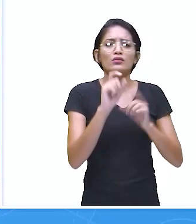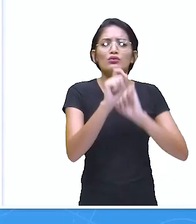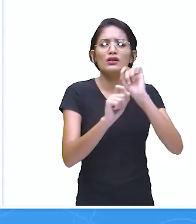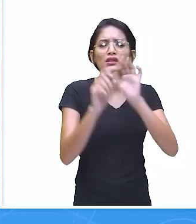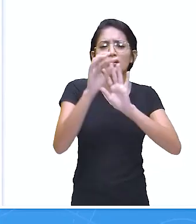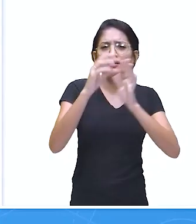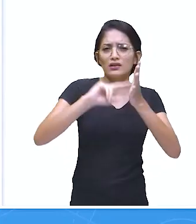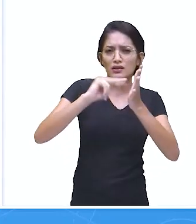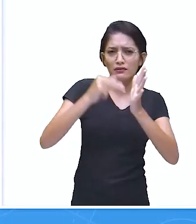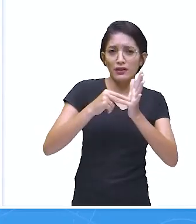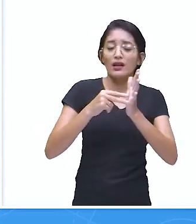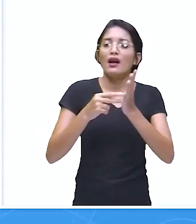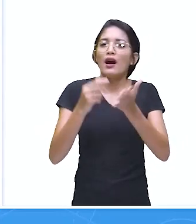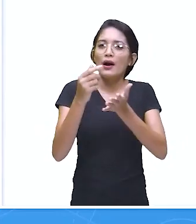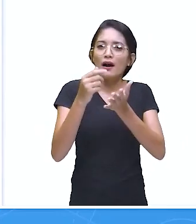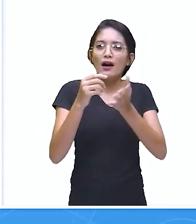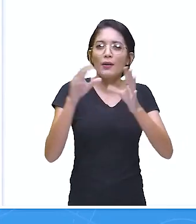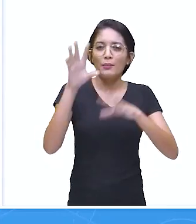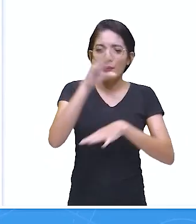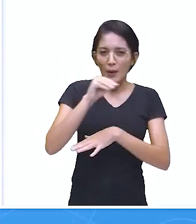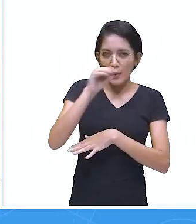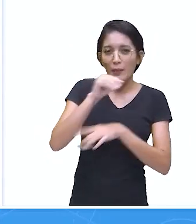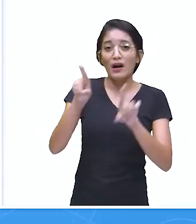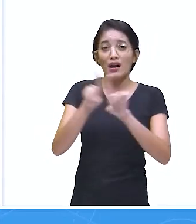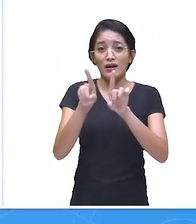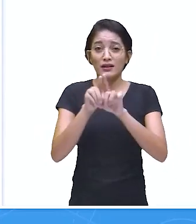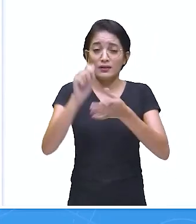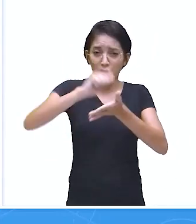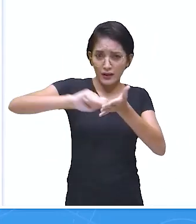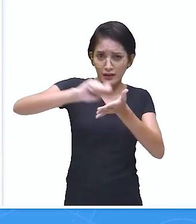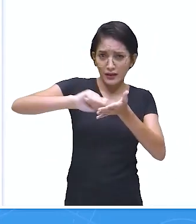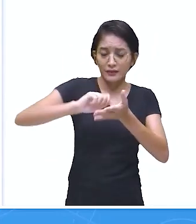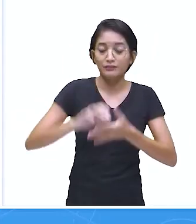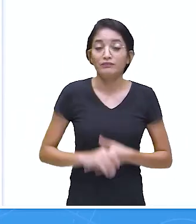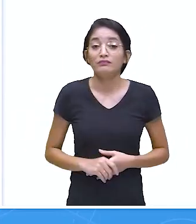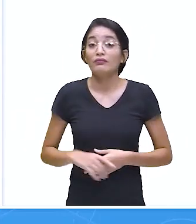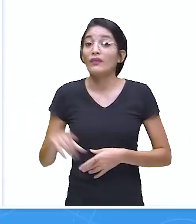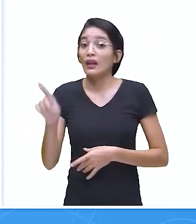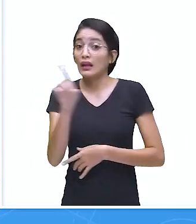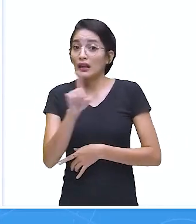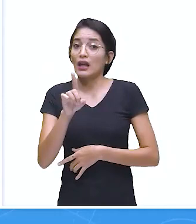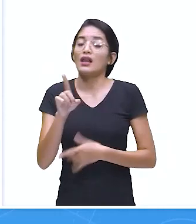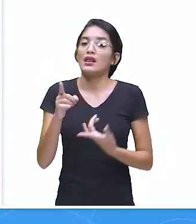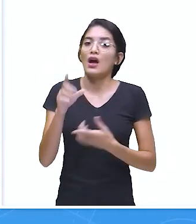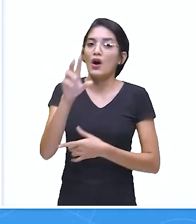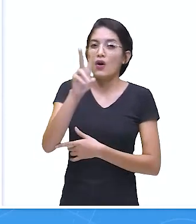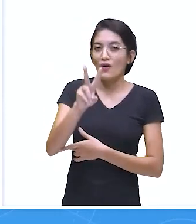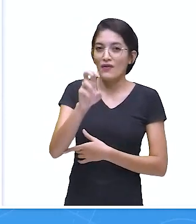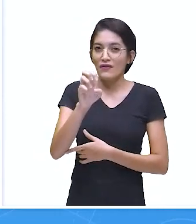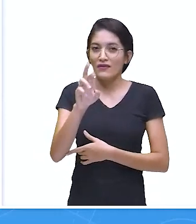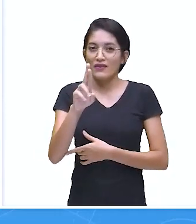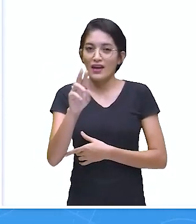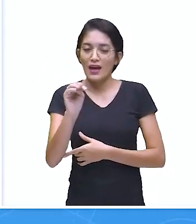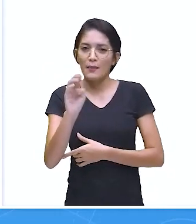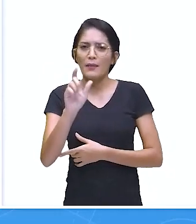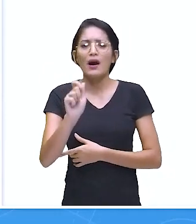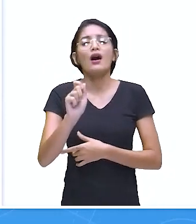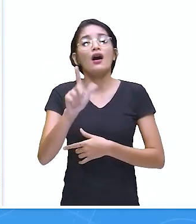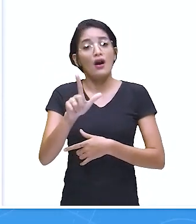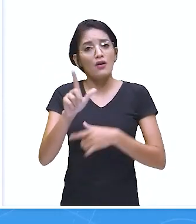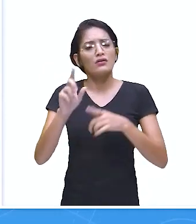fala e a escrita. Isso é uma linguagem verbal. A linguagem não verbal são os gestos,